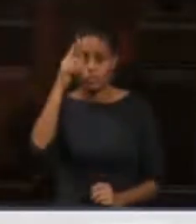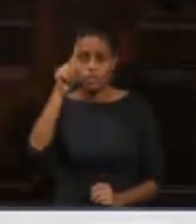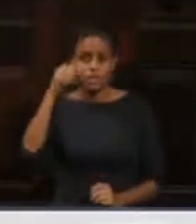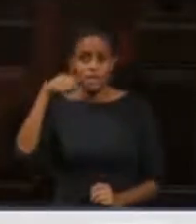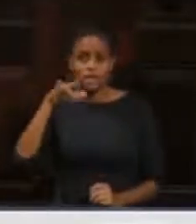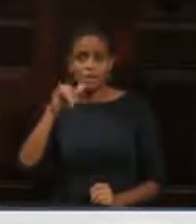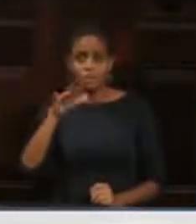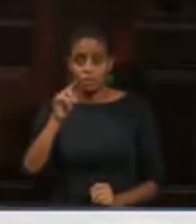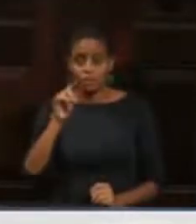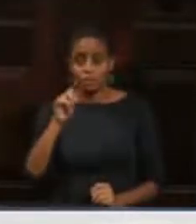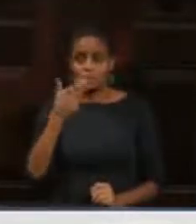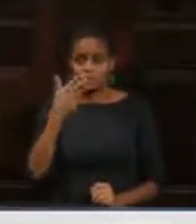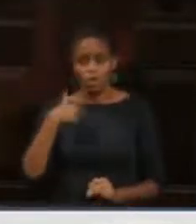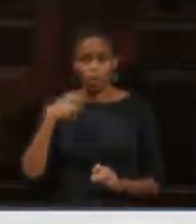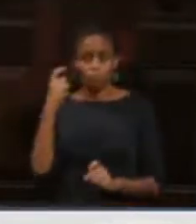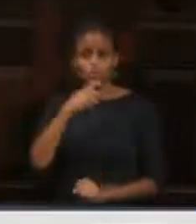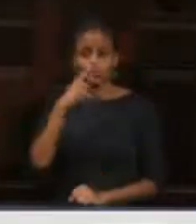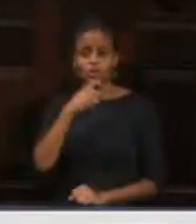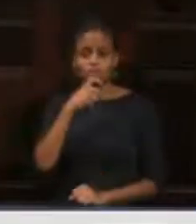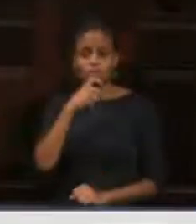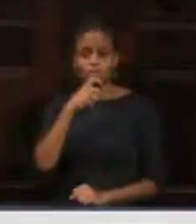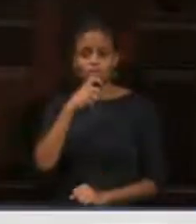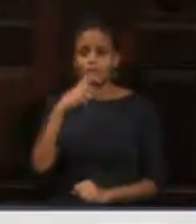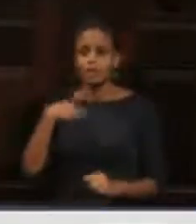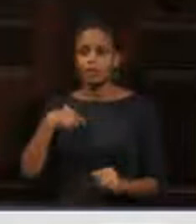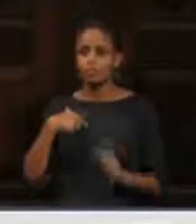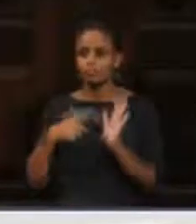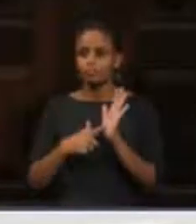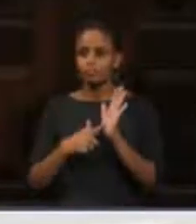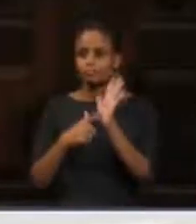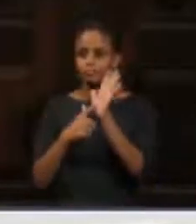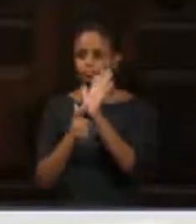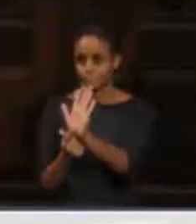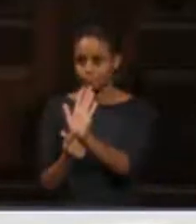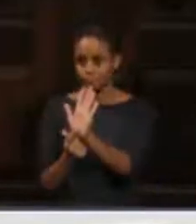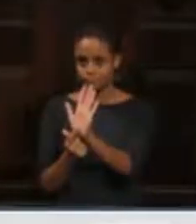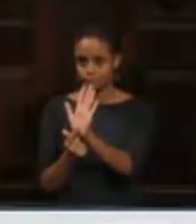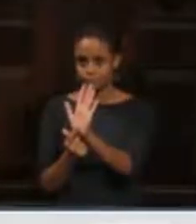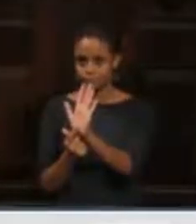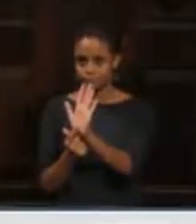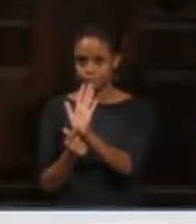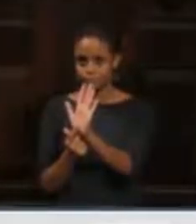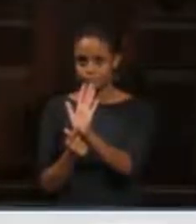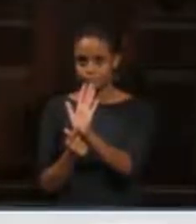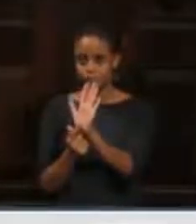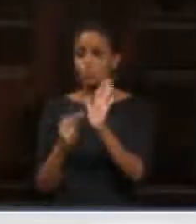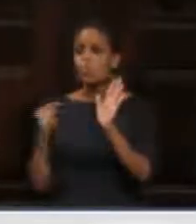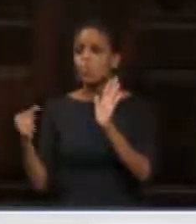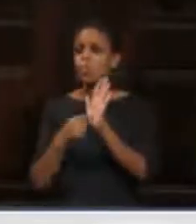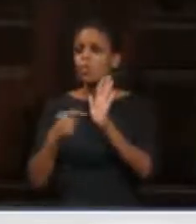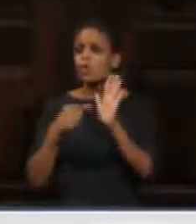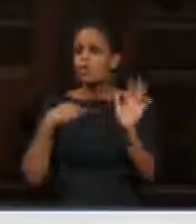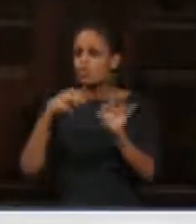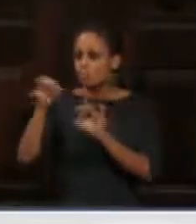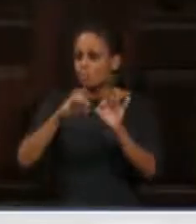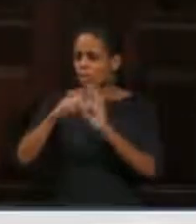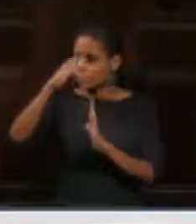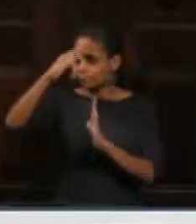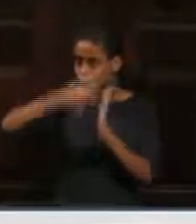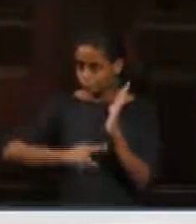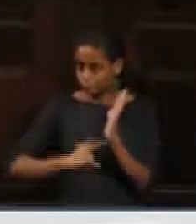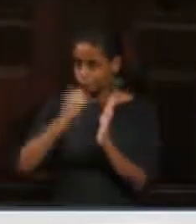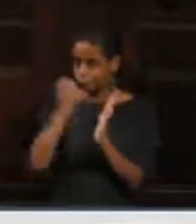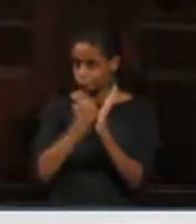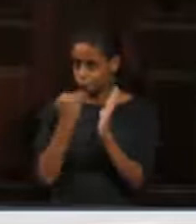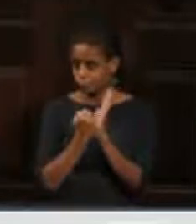que eu sou mentirosa, eu queria informar o senhor que eu fiz um ofício ao